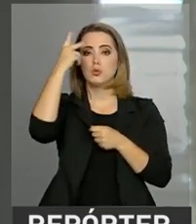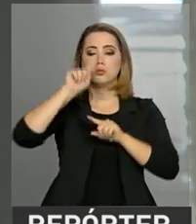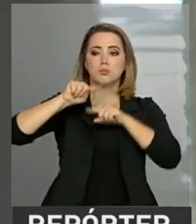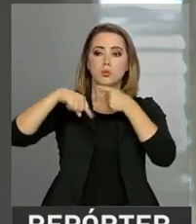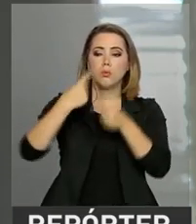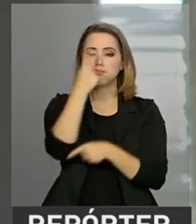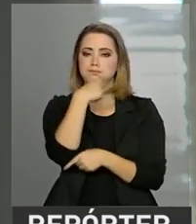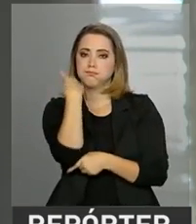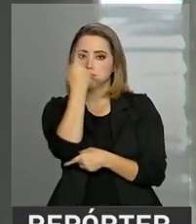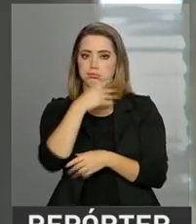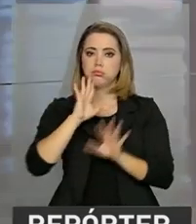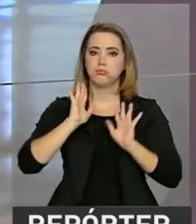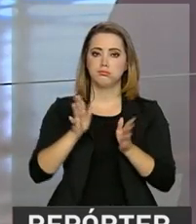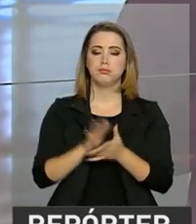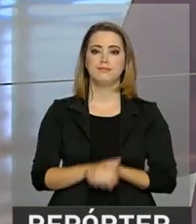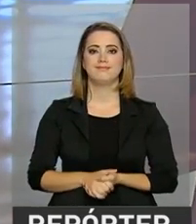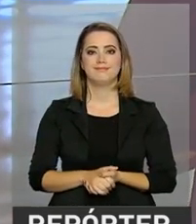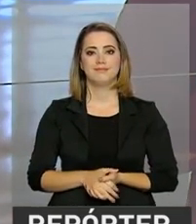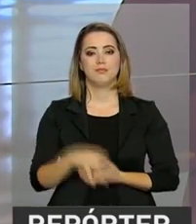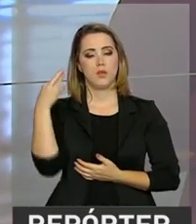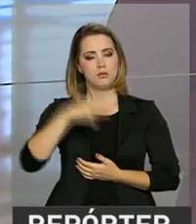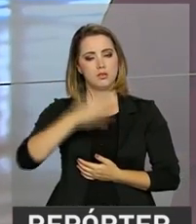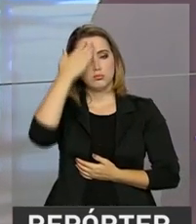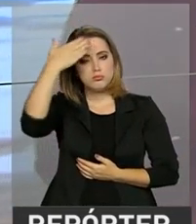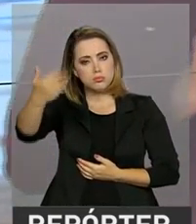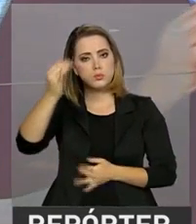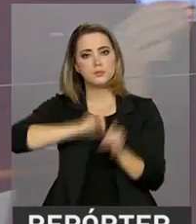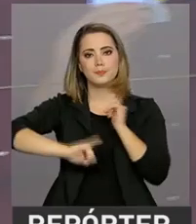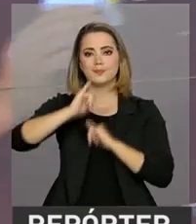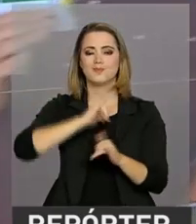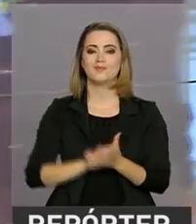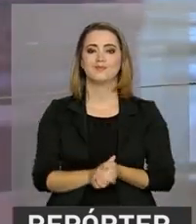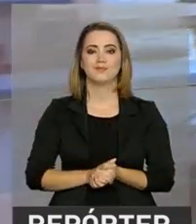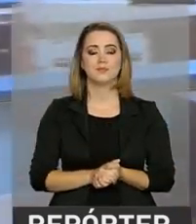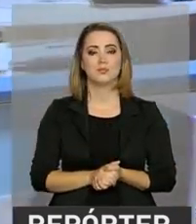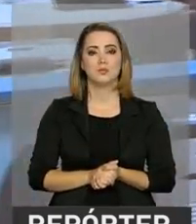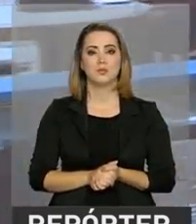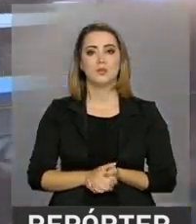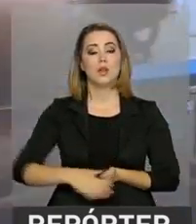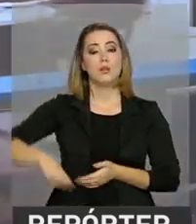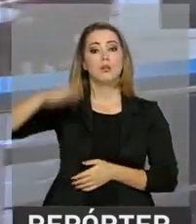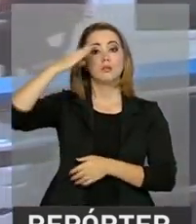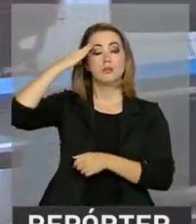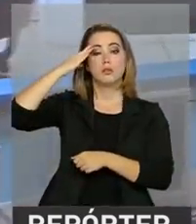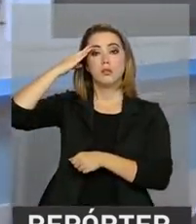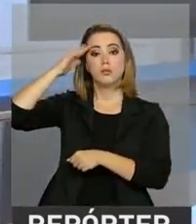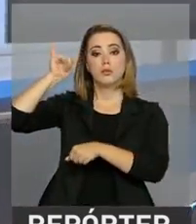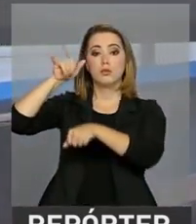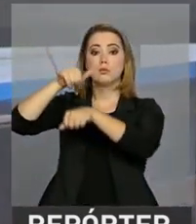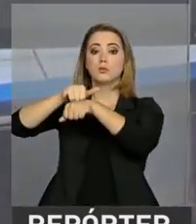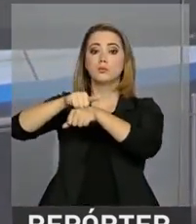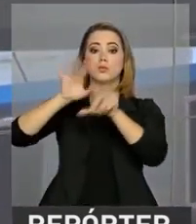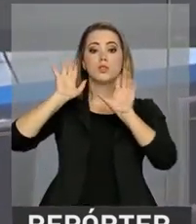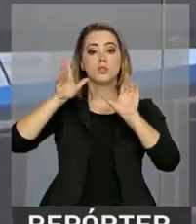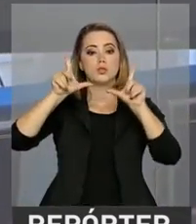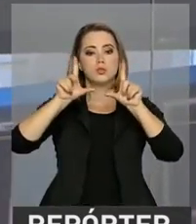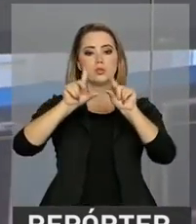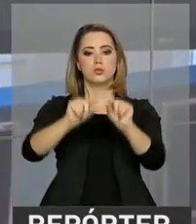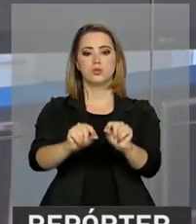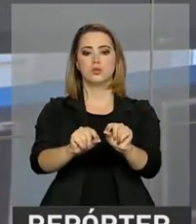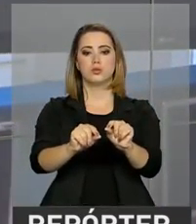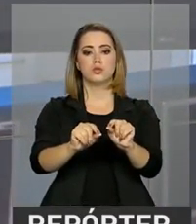próximas horas aberto ta certo boa noite obrigado pelas informações e aeronáutica conseguiu baixar com sucesso os